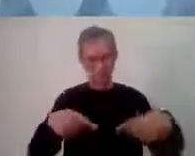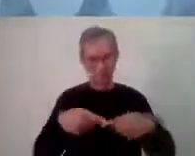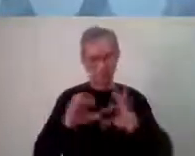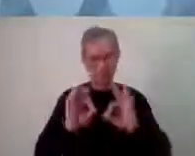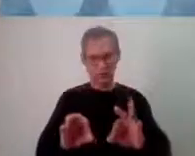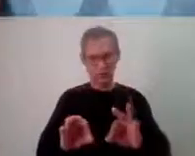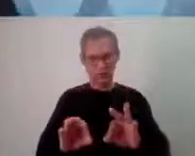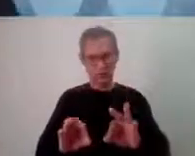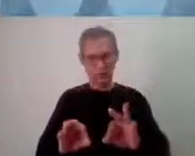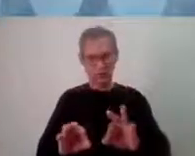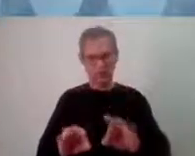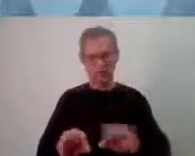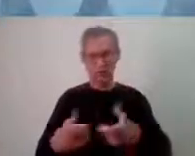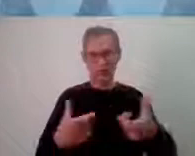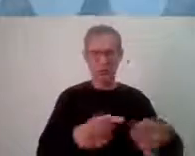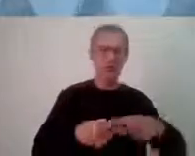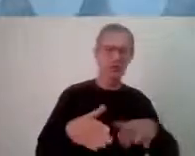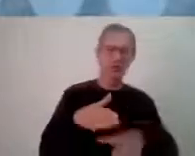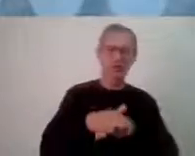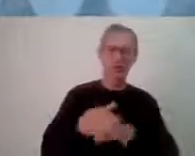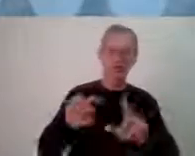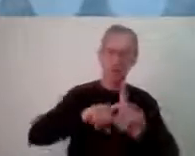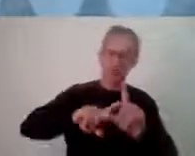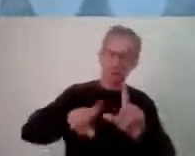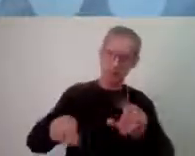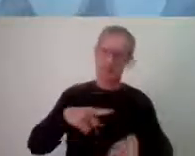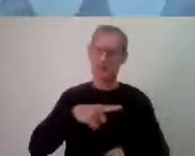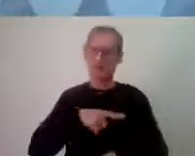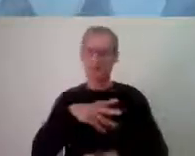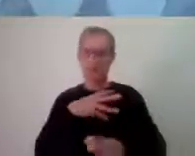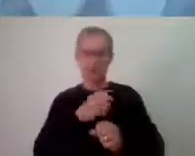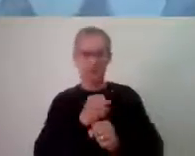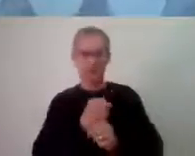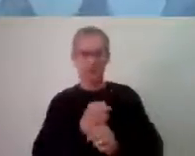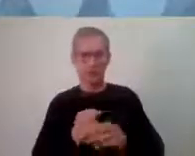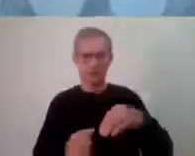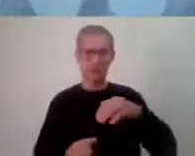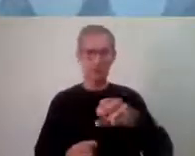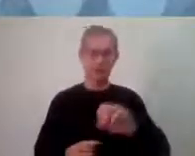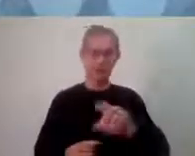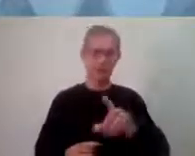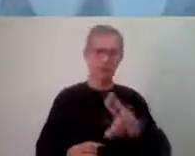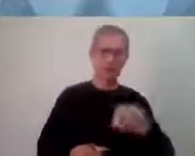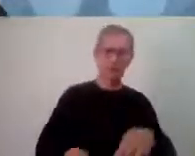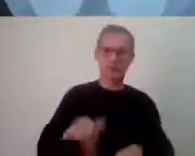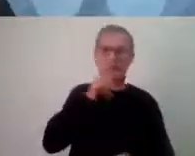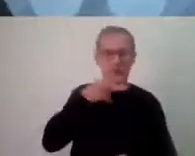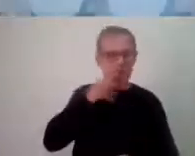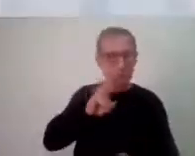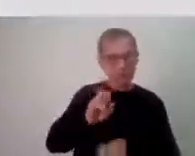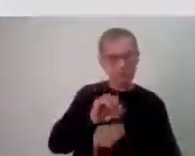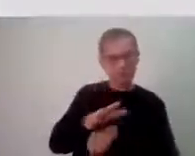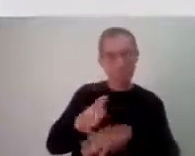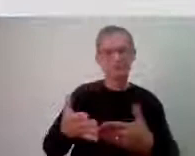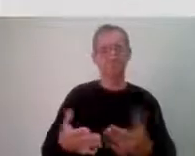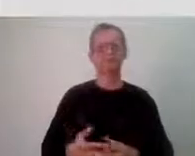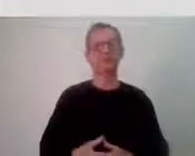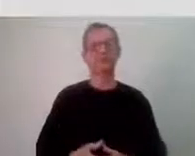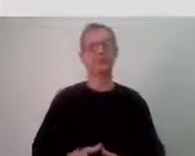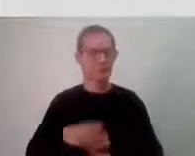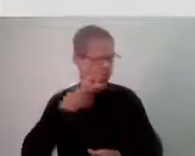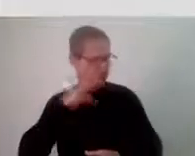determinada região. Se ela está abaixo da curva, você tem que calcular o módulo, que é o caso desse exemplo. Acompanhe.